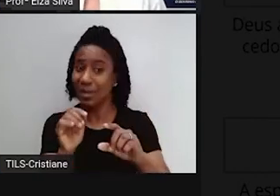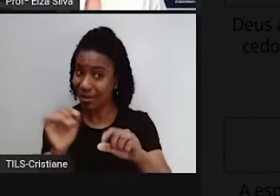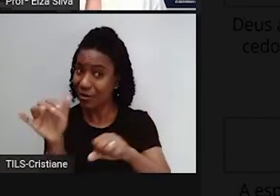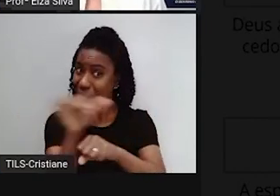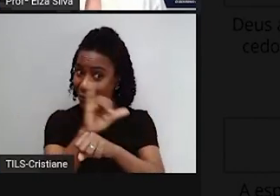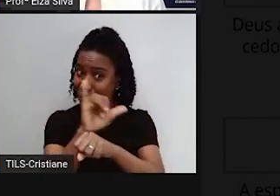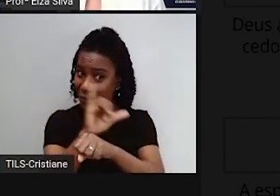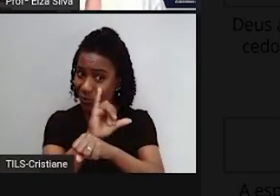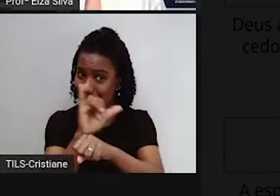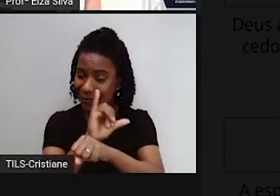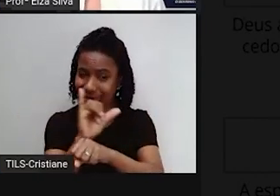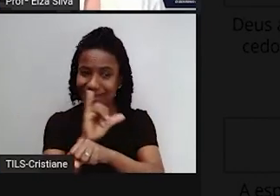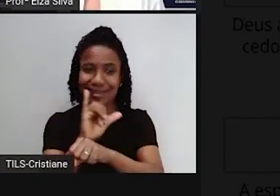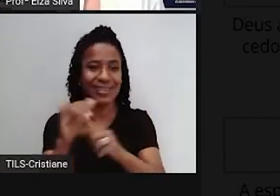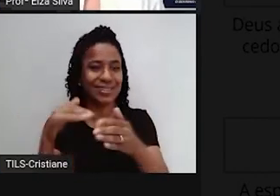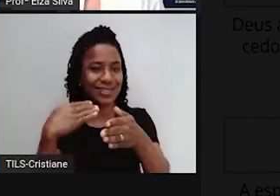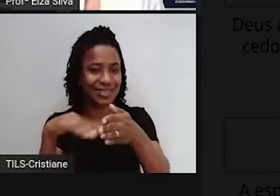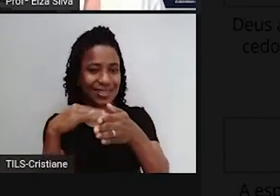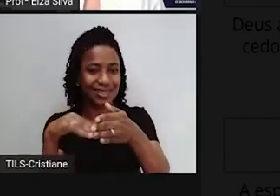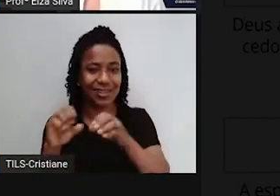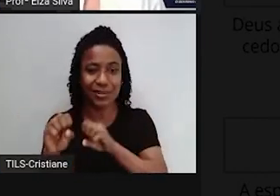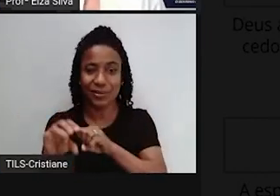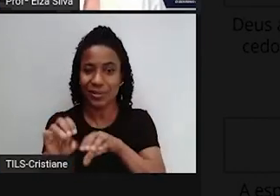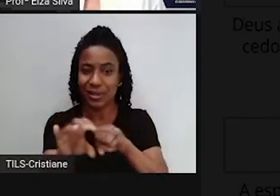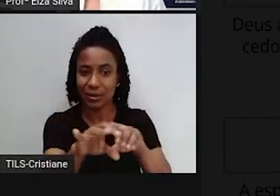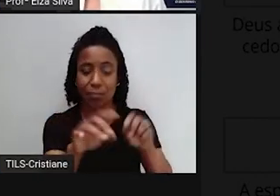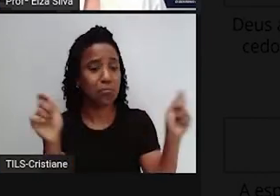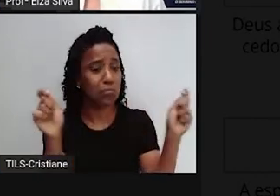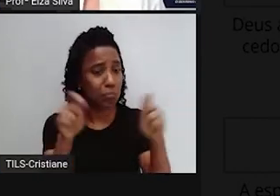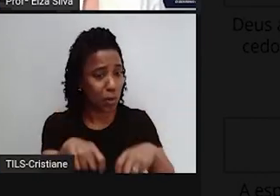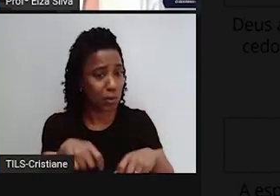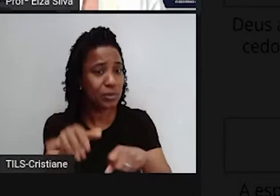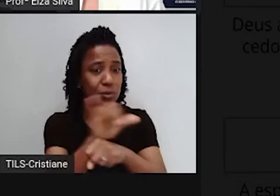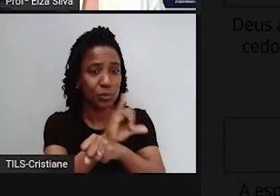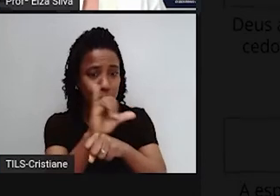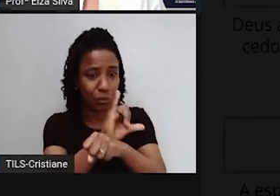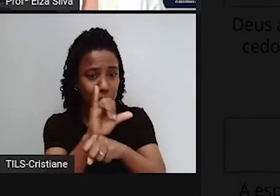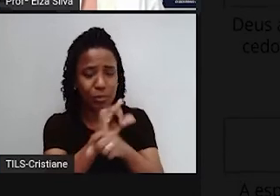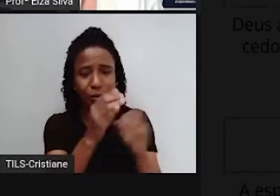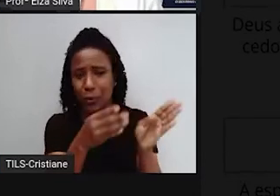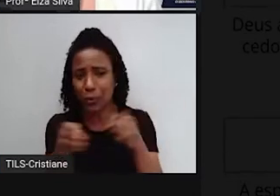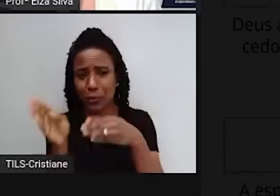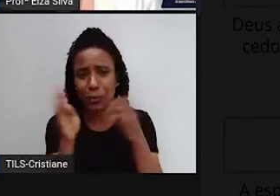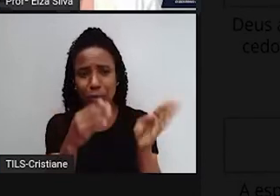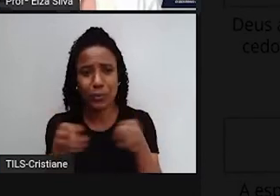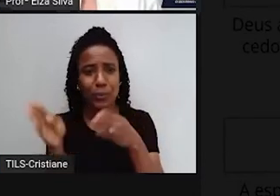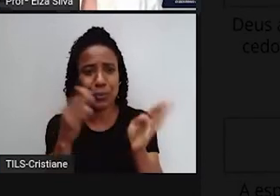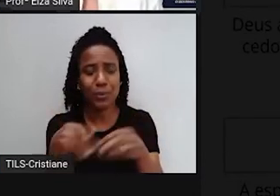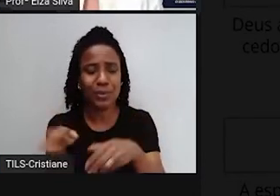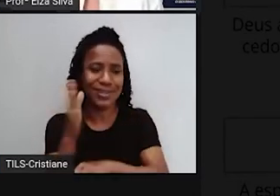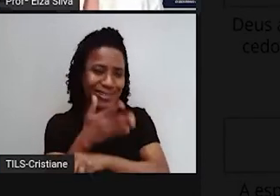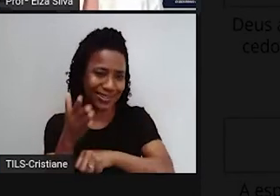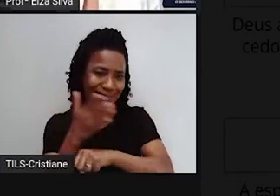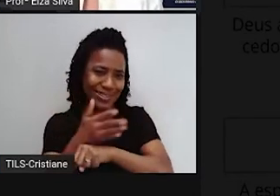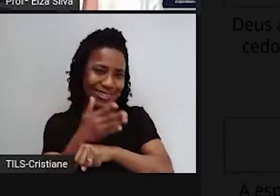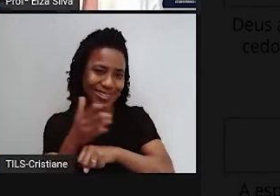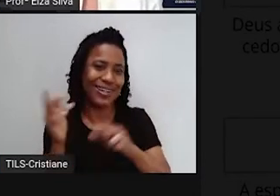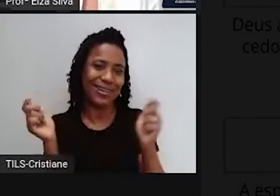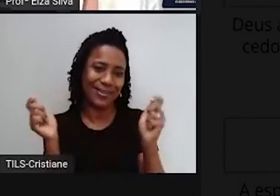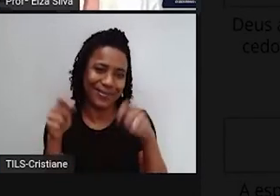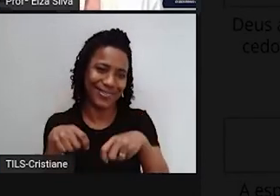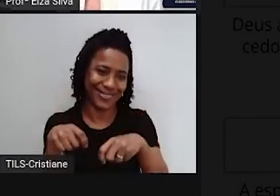Seduc no YouTube, e vocês podem acessar essa atividade quantas vezes quiser para praticar o seu inglês,